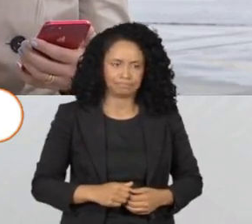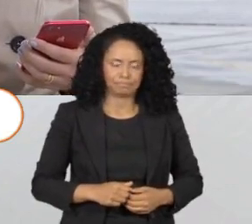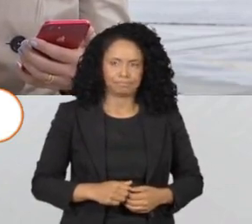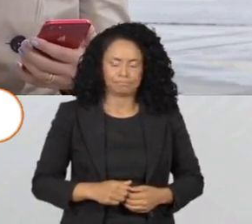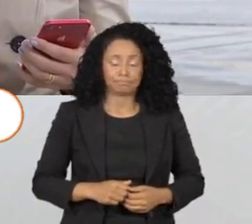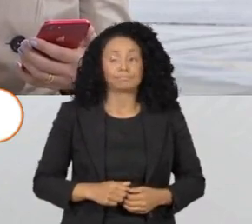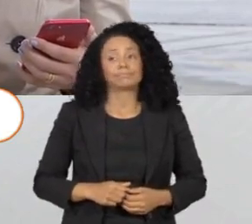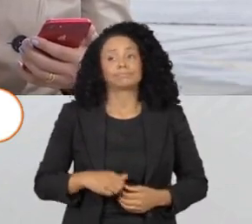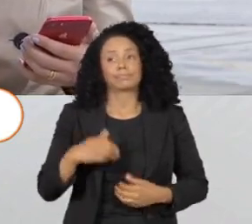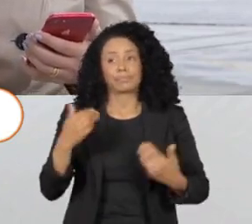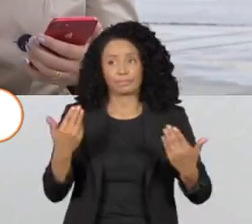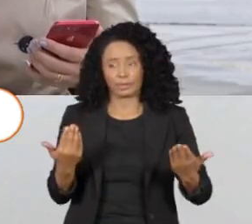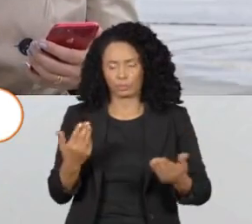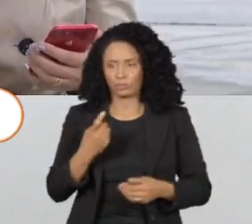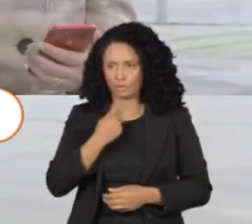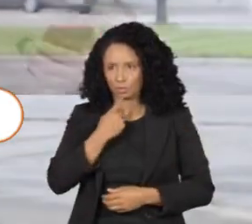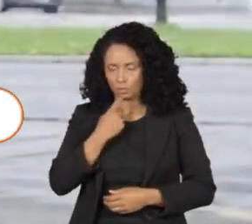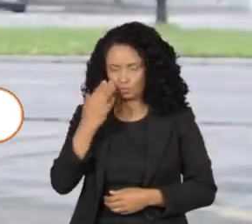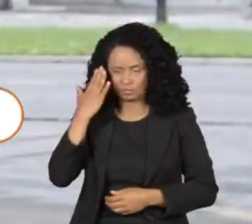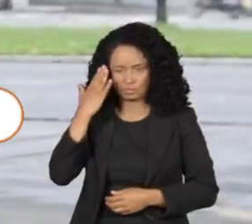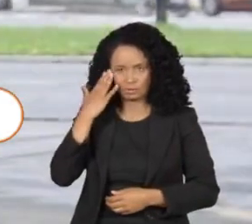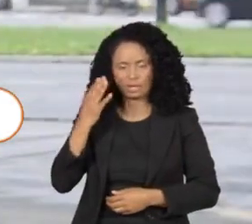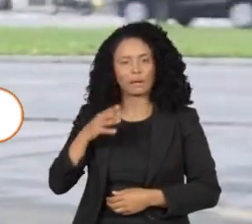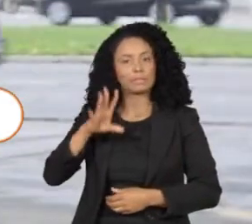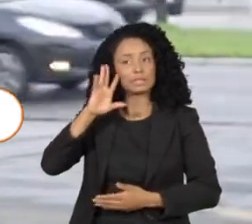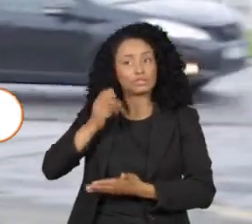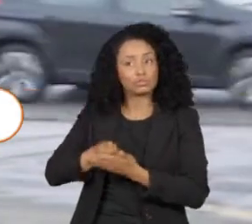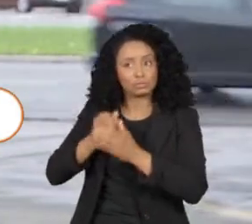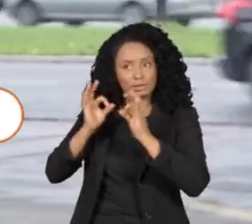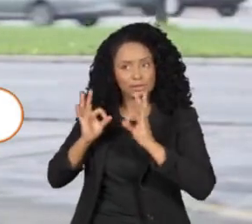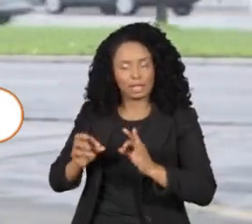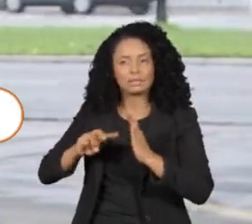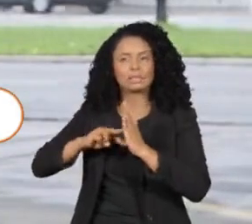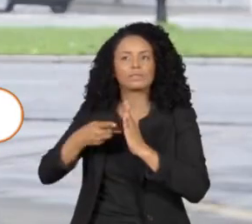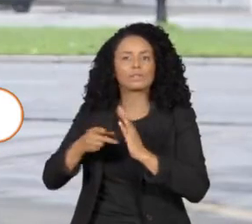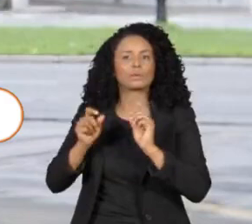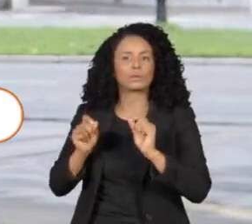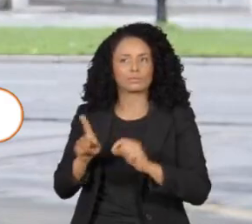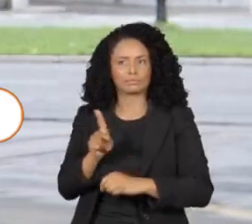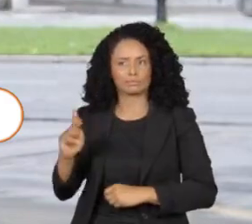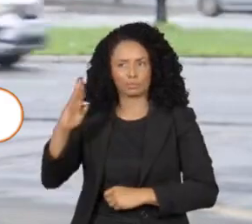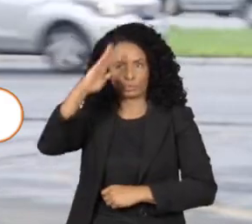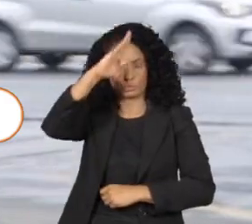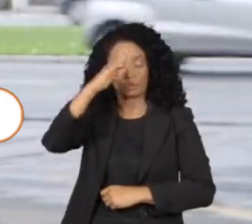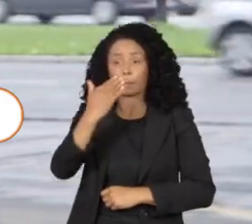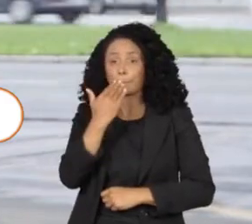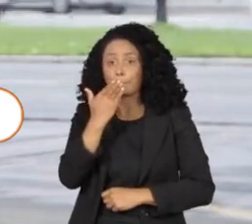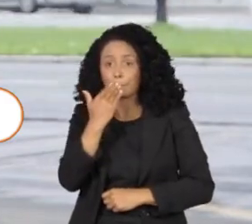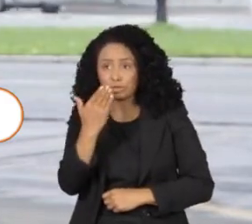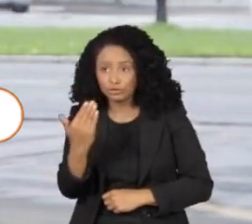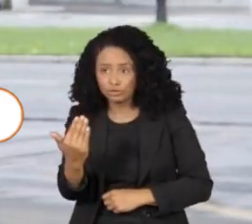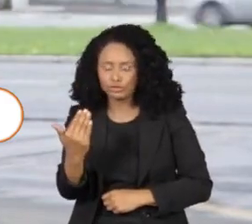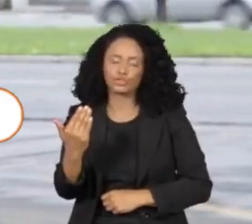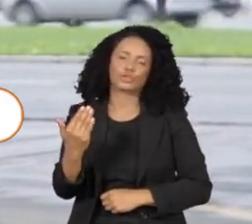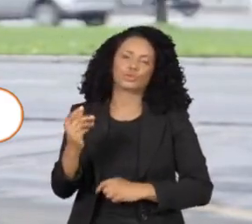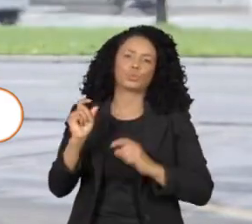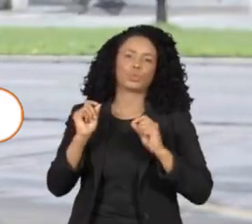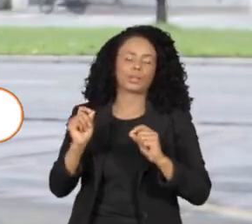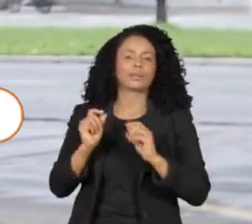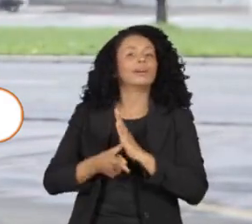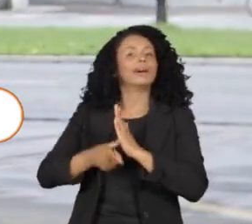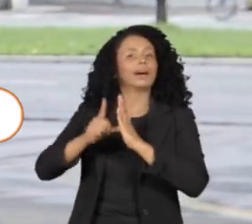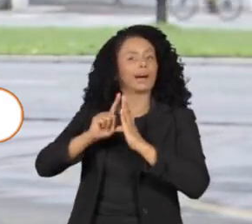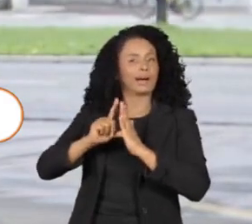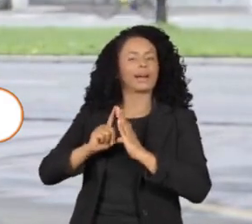Eduardo, a decisão, ela atende a um pedido da defesa do presidente Jair Bolsonaro, que perderia espaço